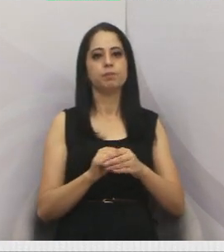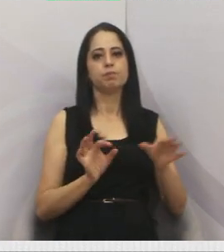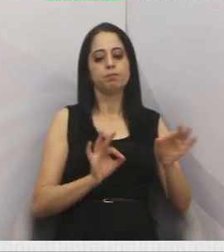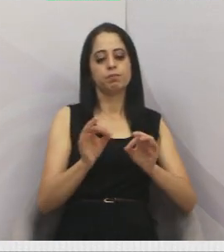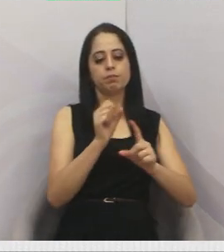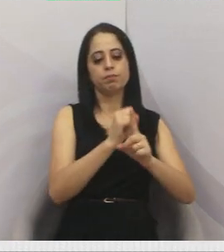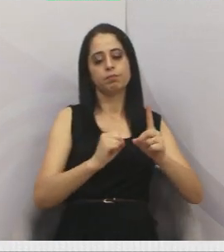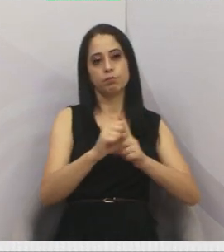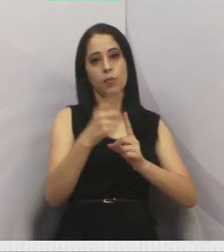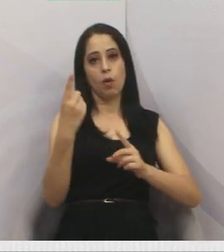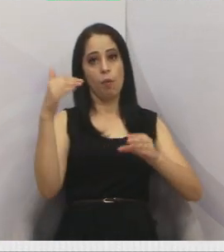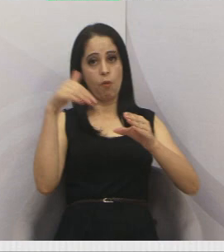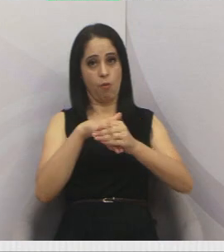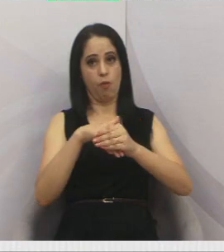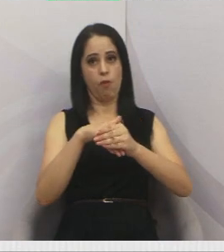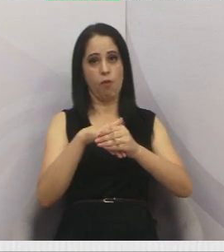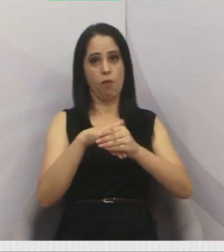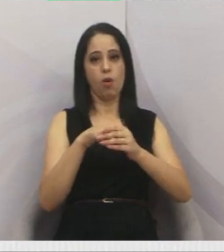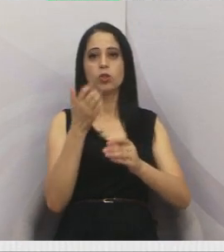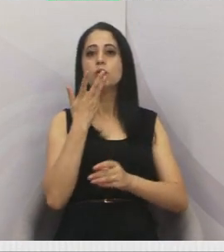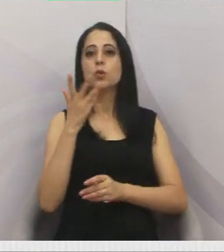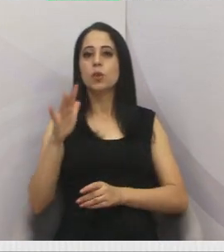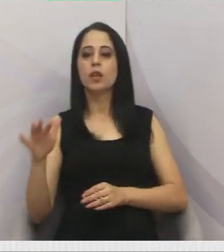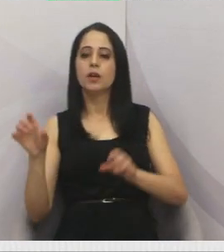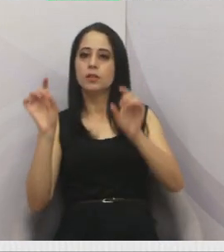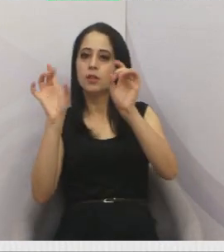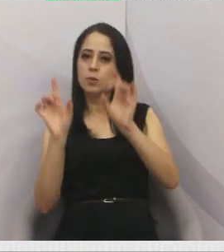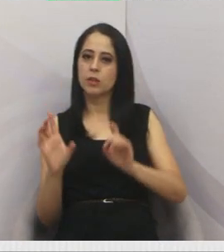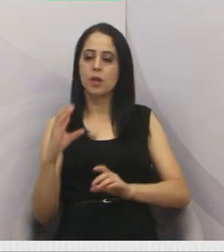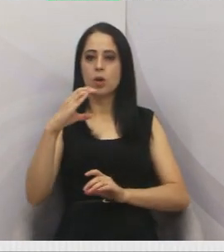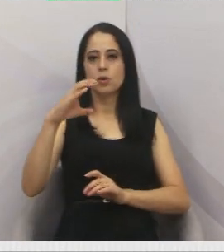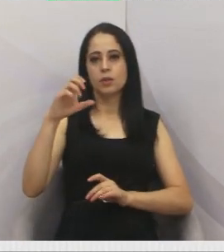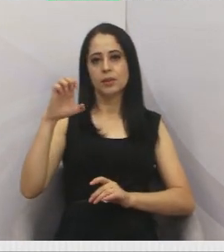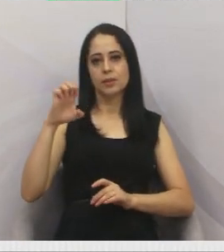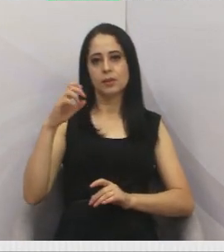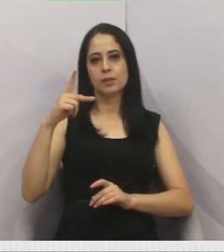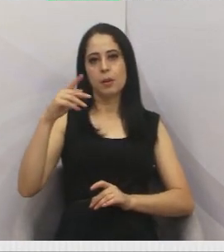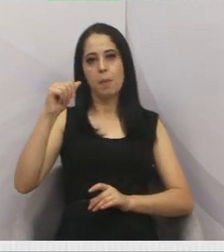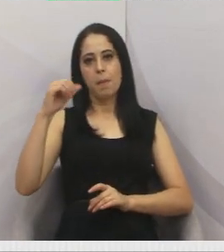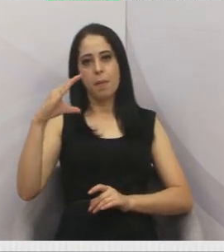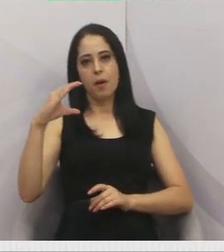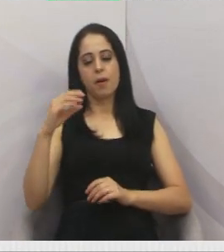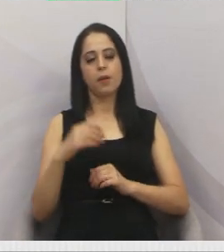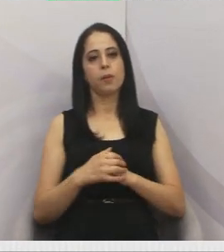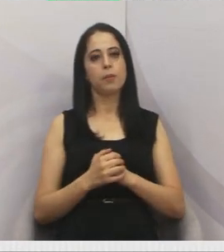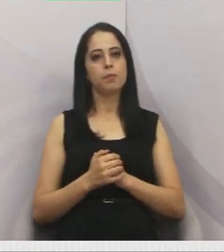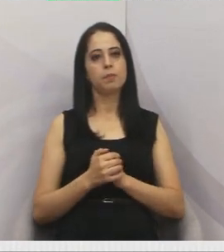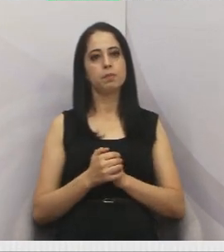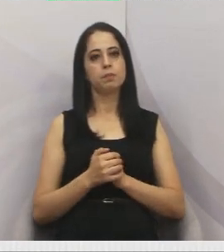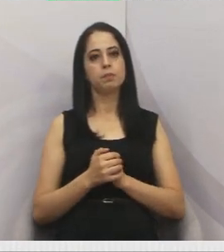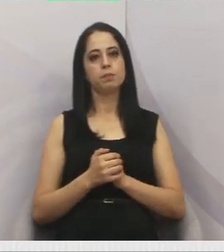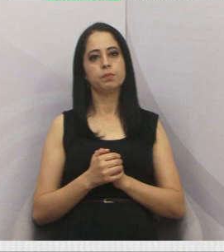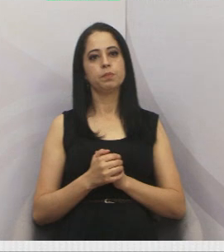Civil. Um voto para Associação Criança Especial, CEPAC. Próximo voto.